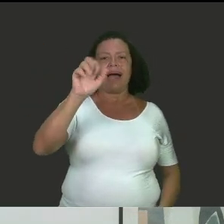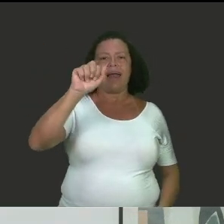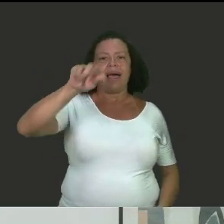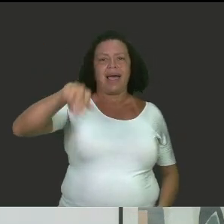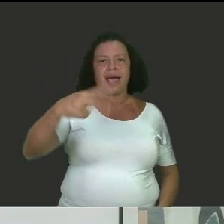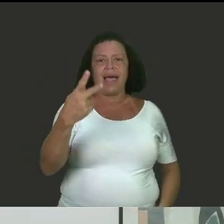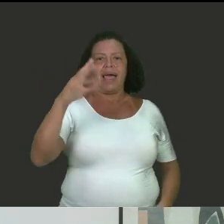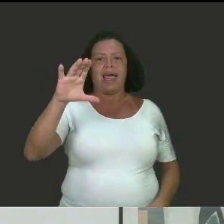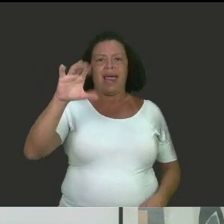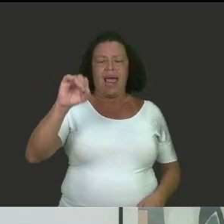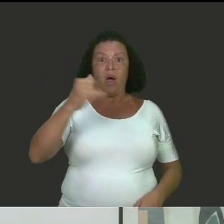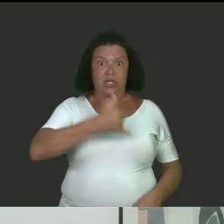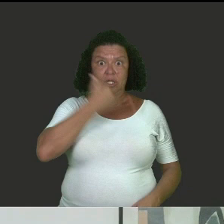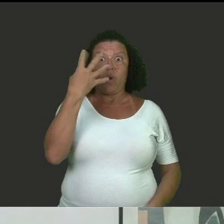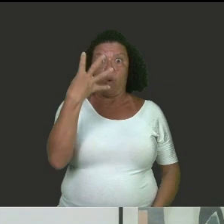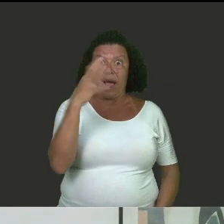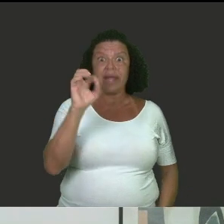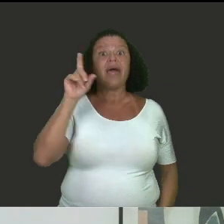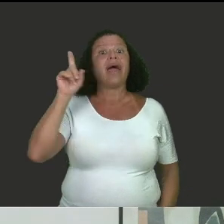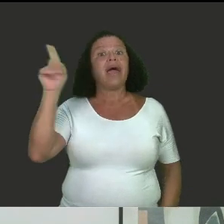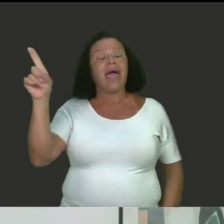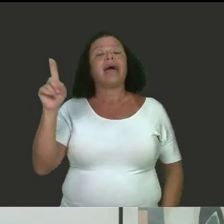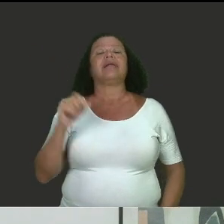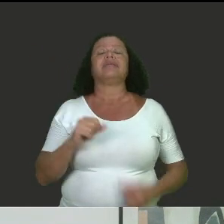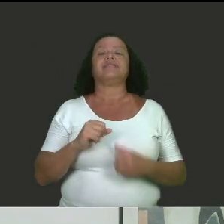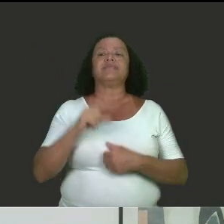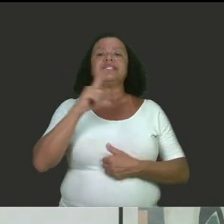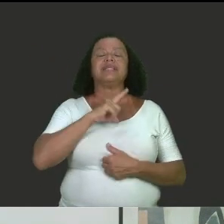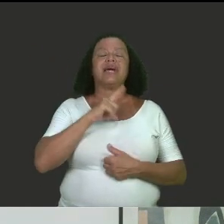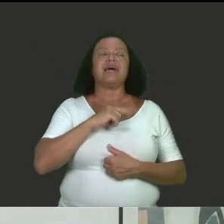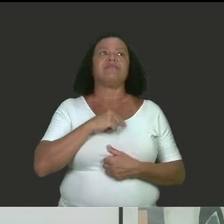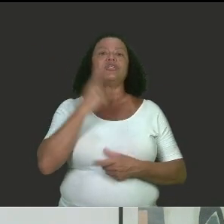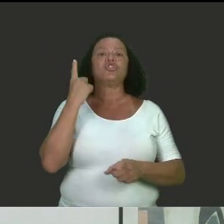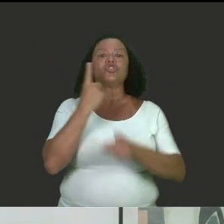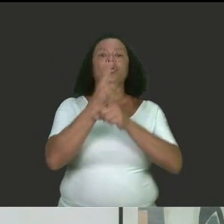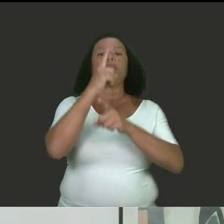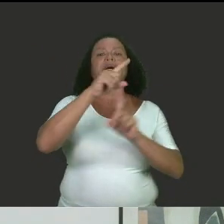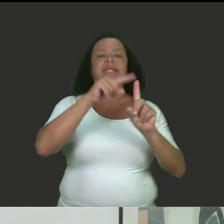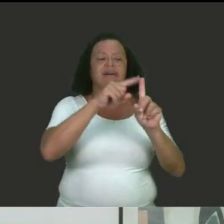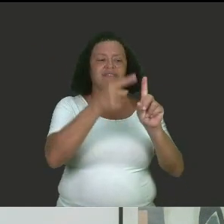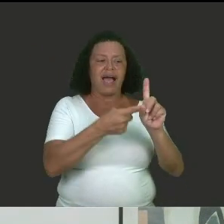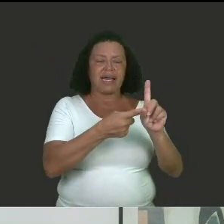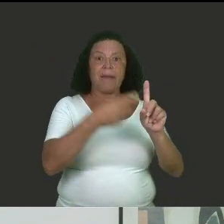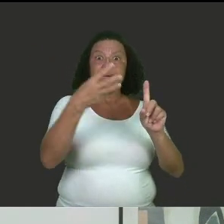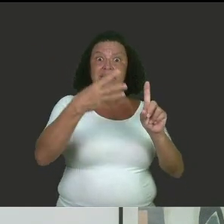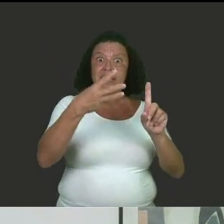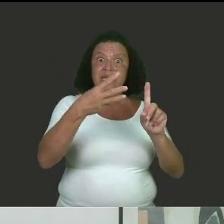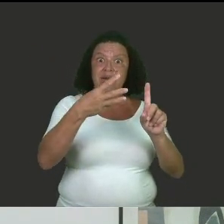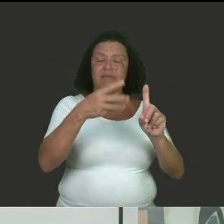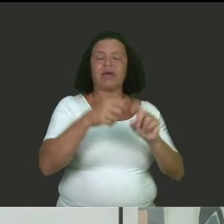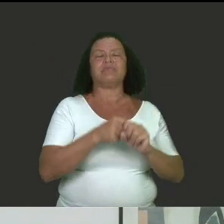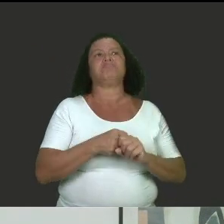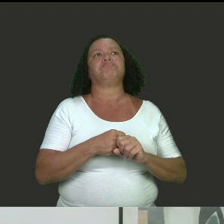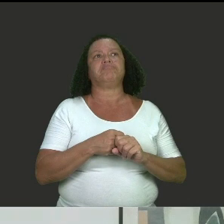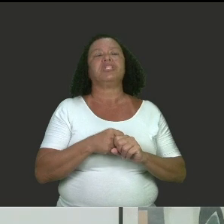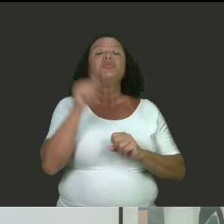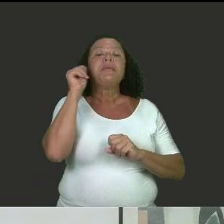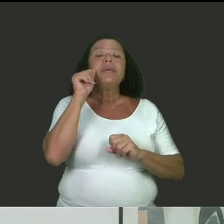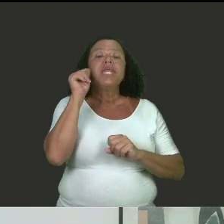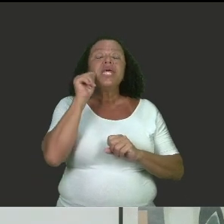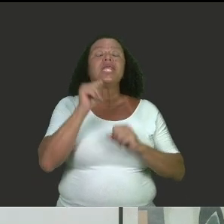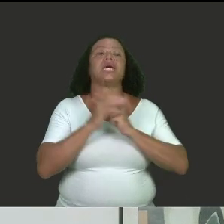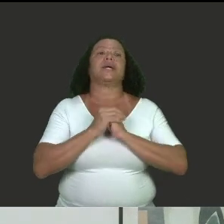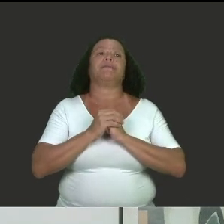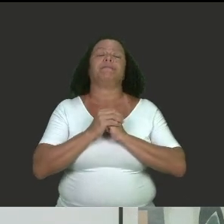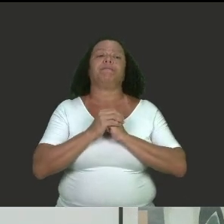idade ela teve a notícia, descobriu que estava grávida pela terceira vez e de uma menininha, e que